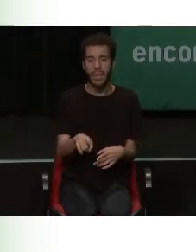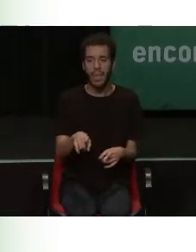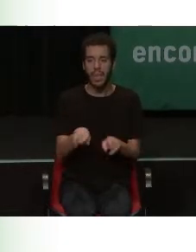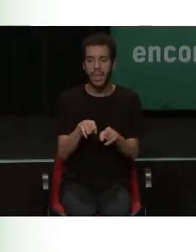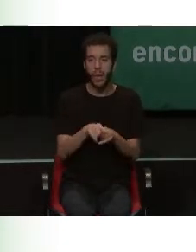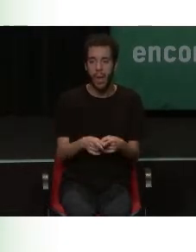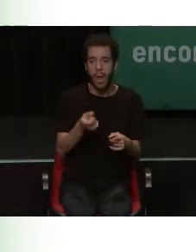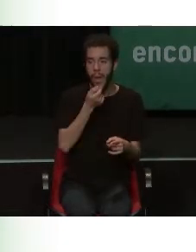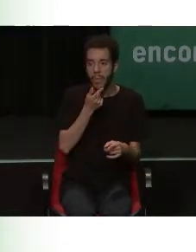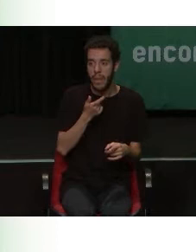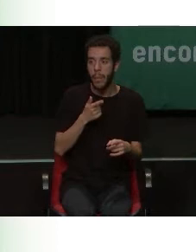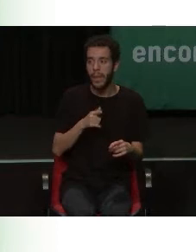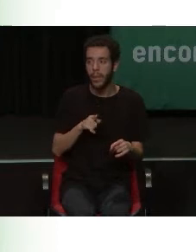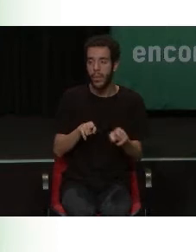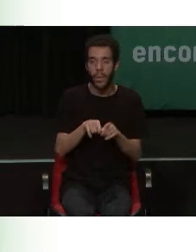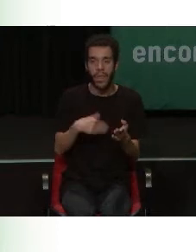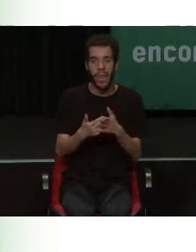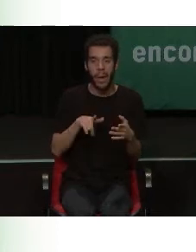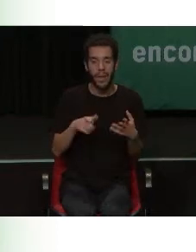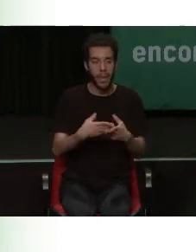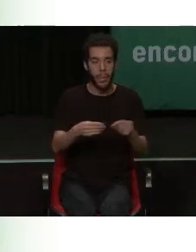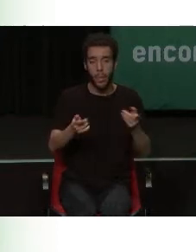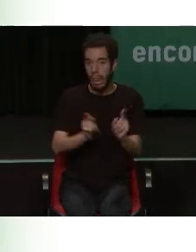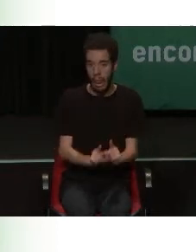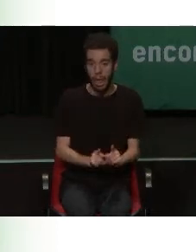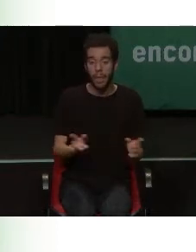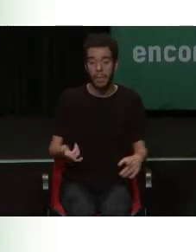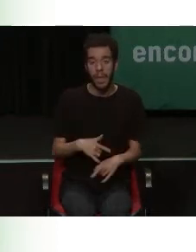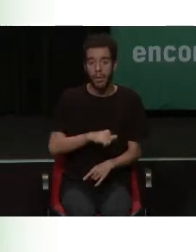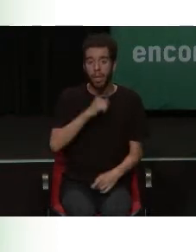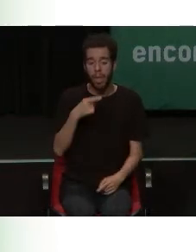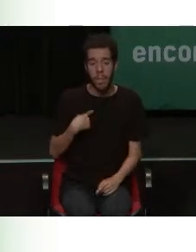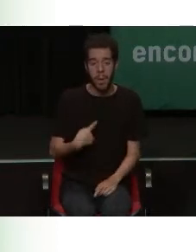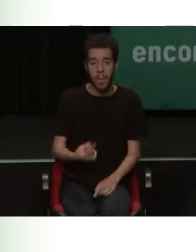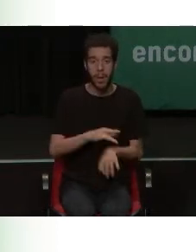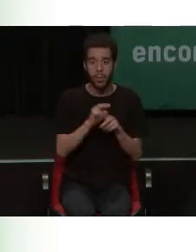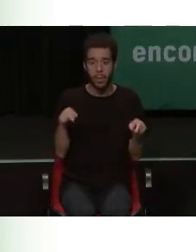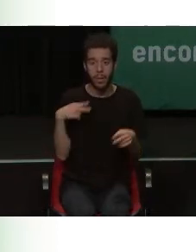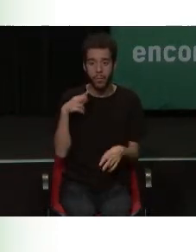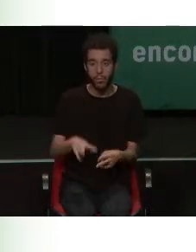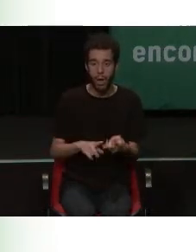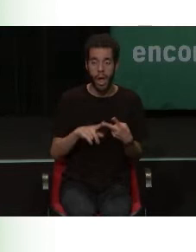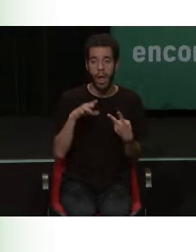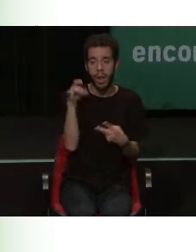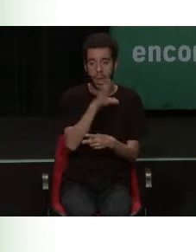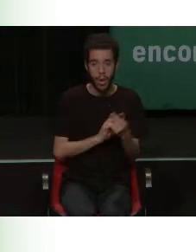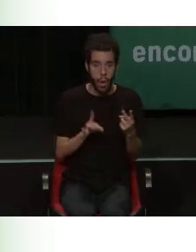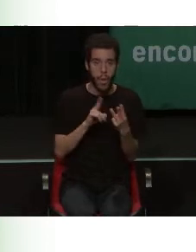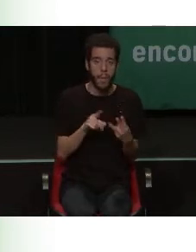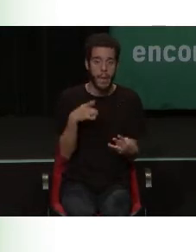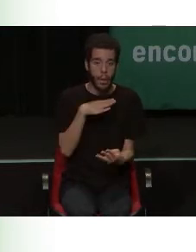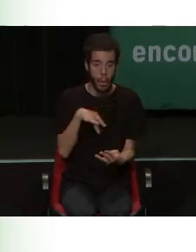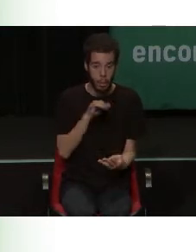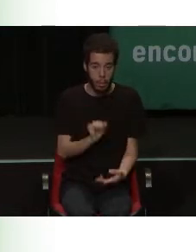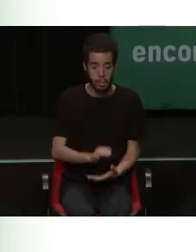aos carbapnemos. Isto é o dia-a-dia dos hospitais em Portugal, na Europa e no mundo.